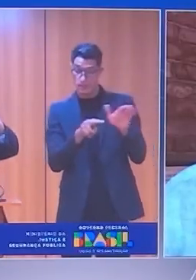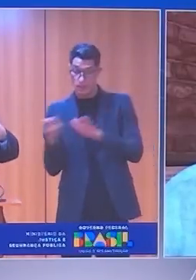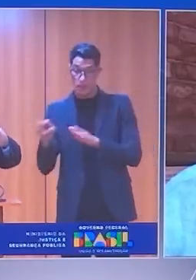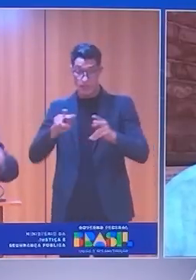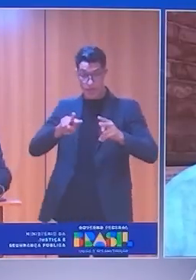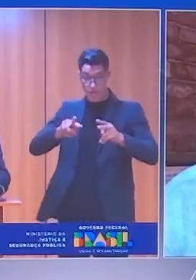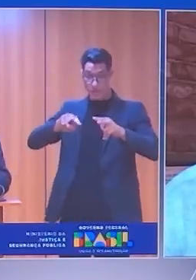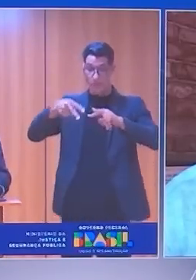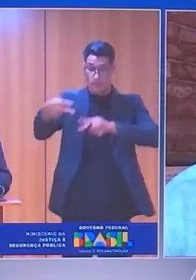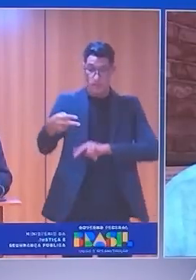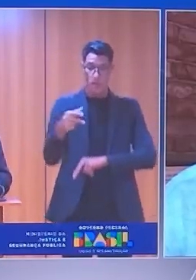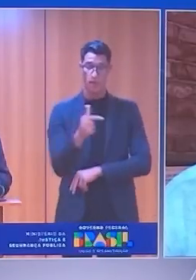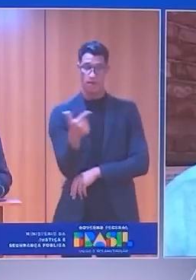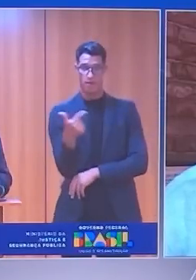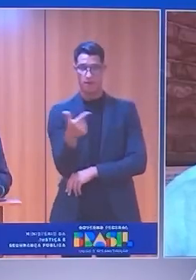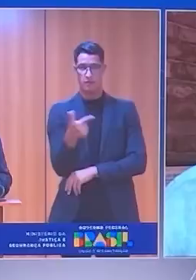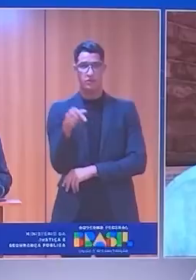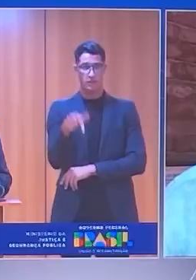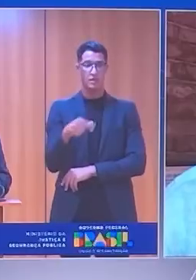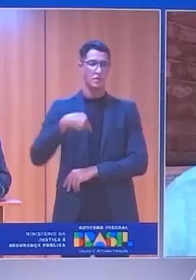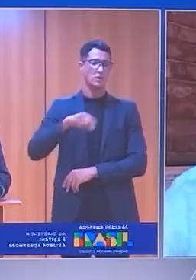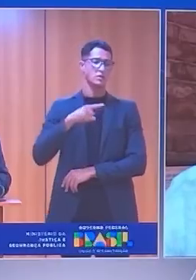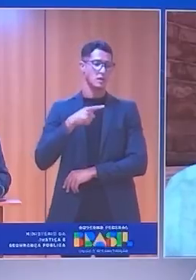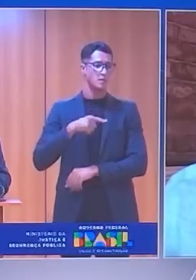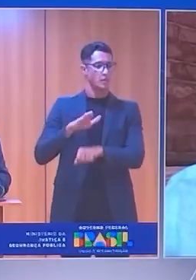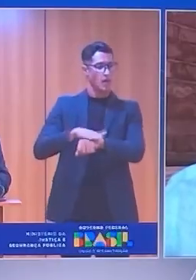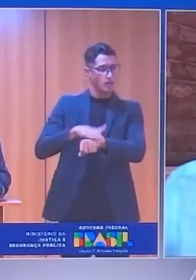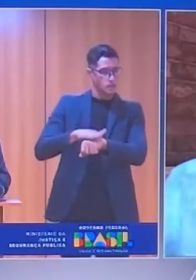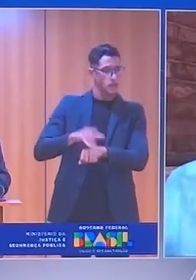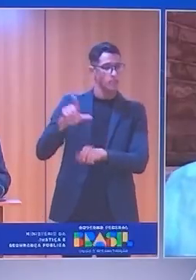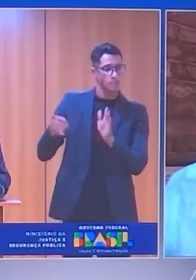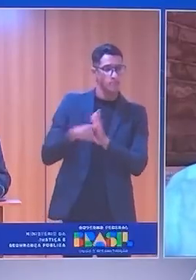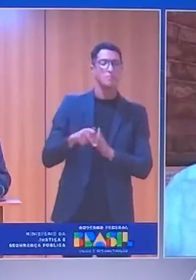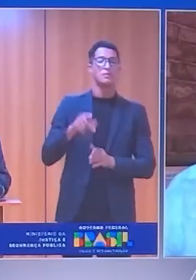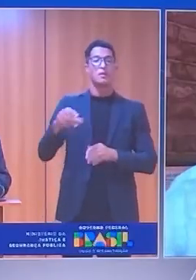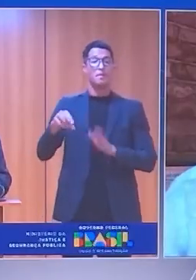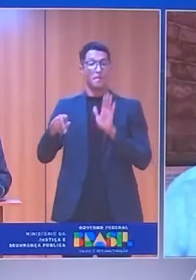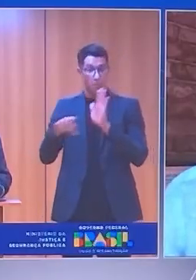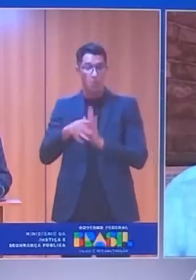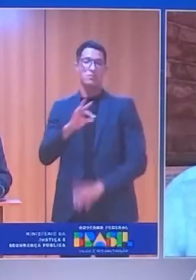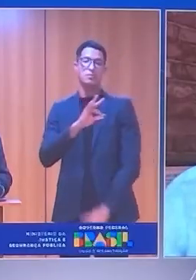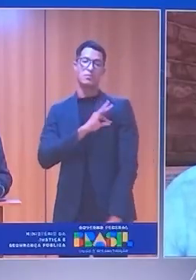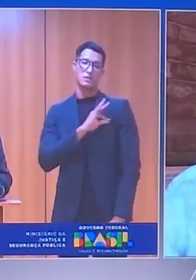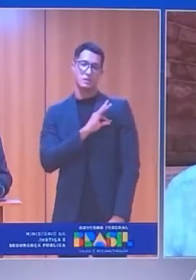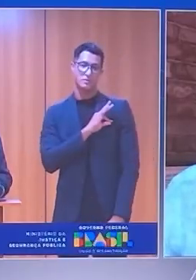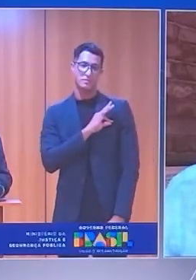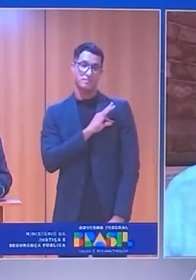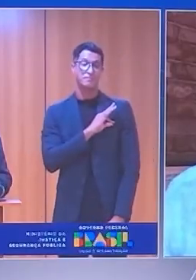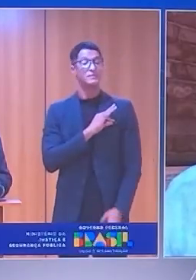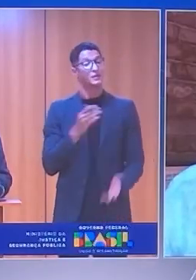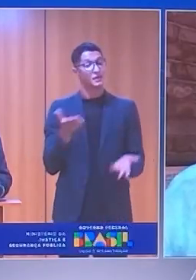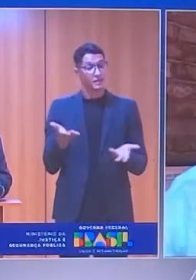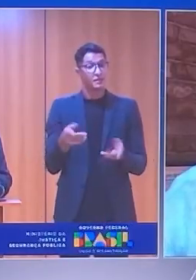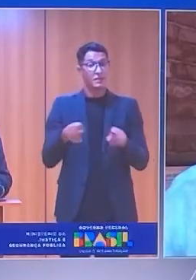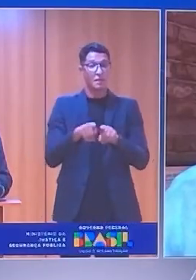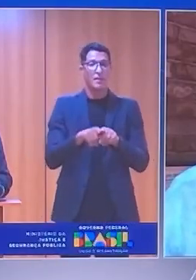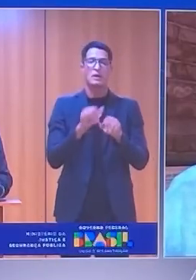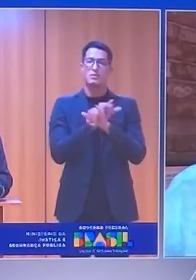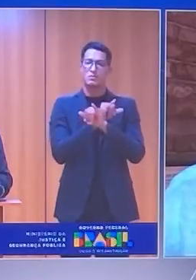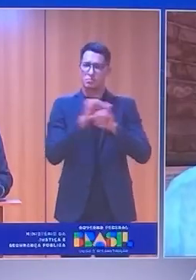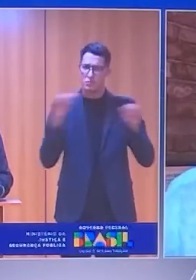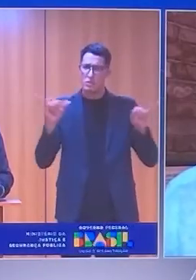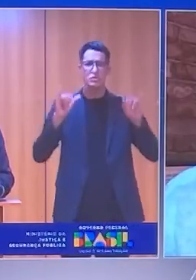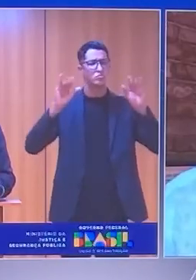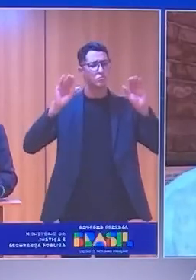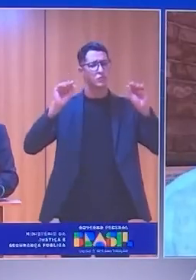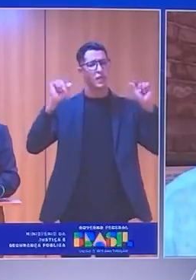deste lado do depoimento ter se calado, o Mauro Cid e o pai dele falaram. A gente sabe que eles estão